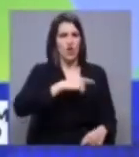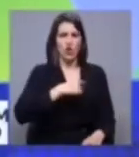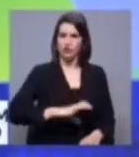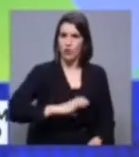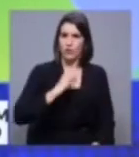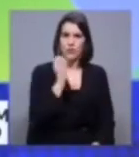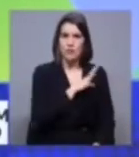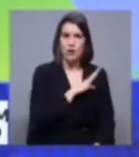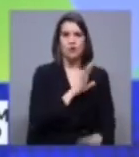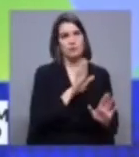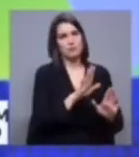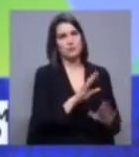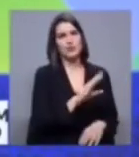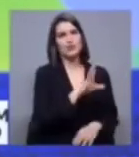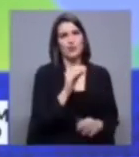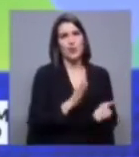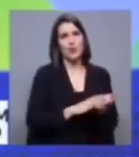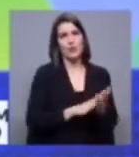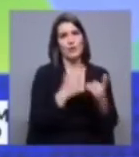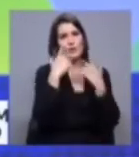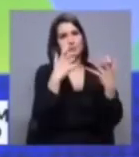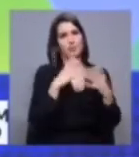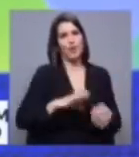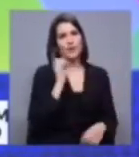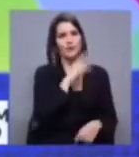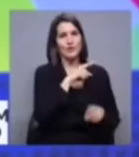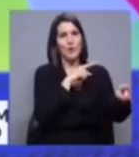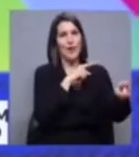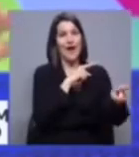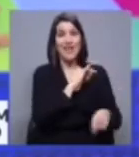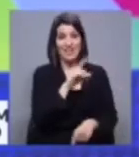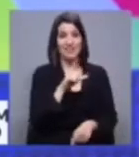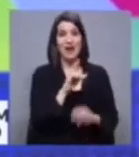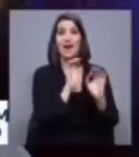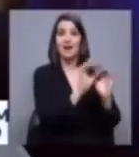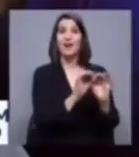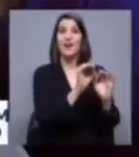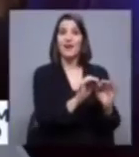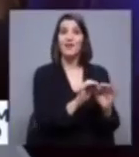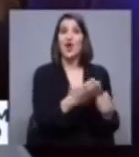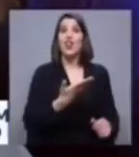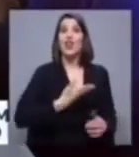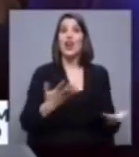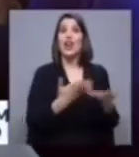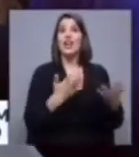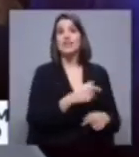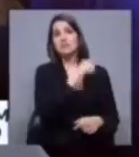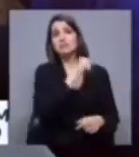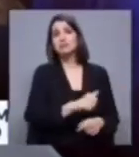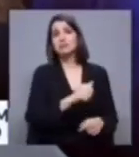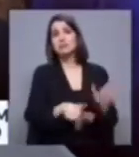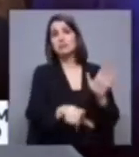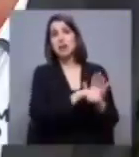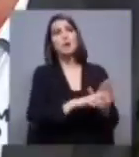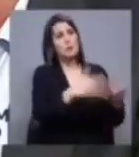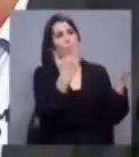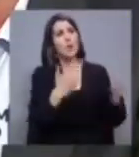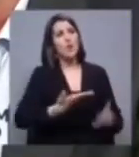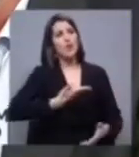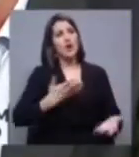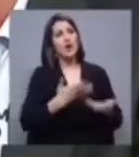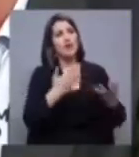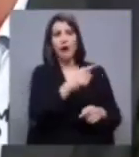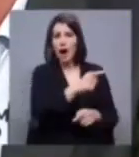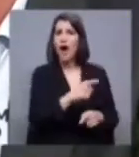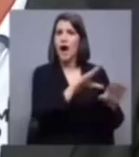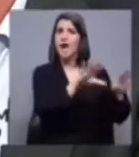confiáveis, ó João, há maior prova de falta de confiança do que esta. A Iniciativa Liberal é a favor da liberalização das drogas leves. É a favor, já o disse várias vezes. Portanto, é a